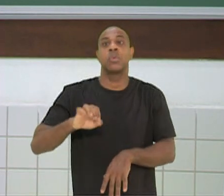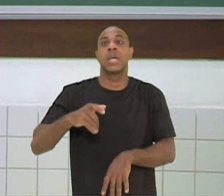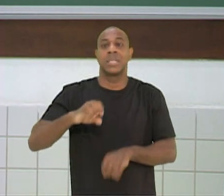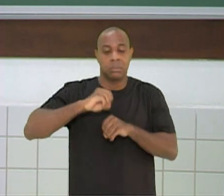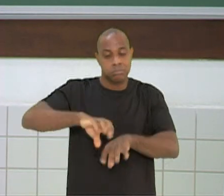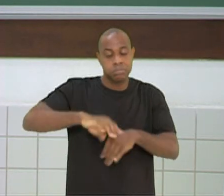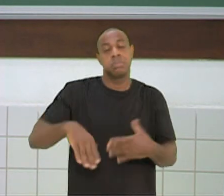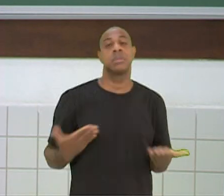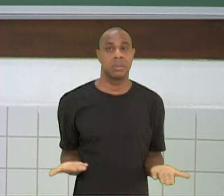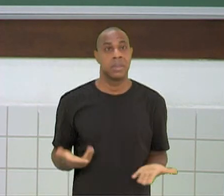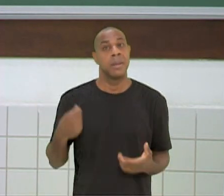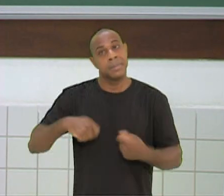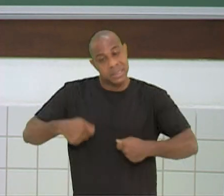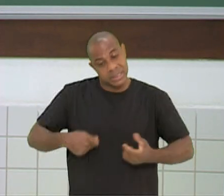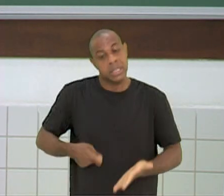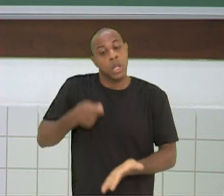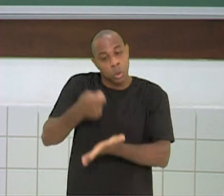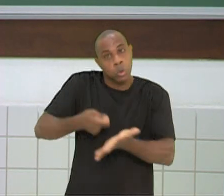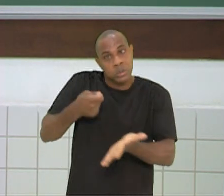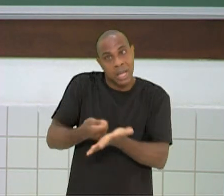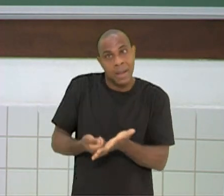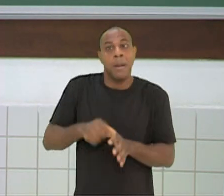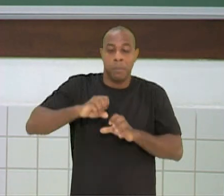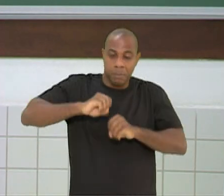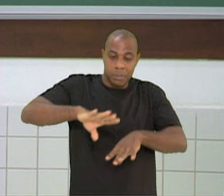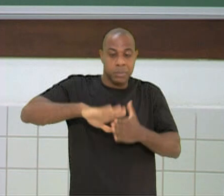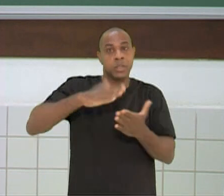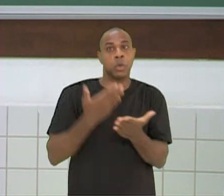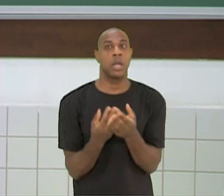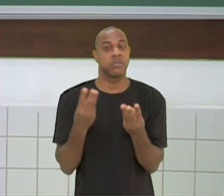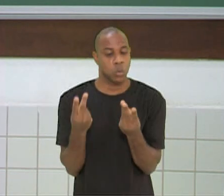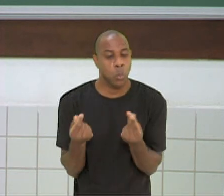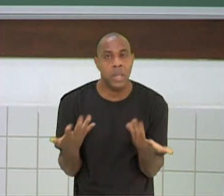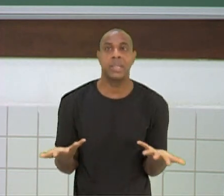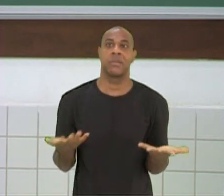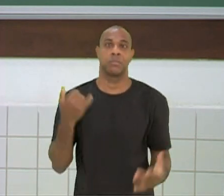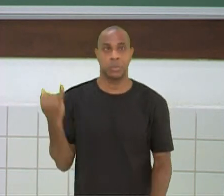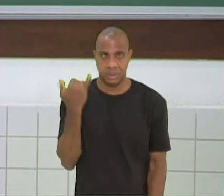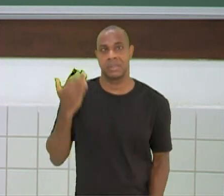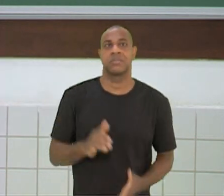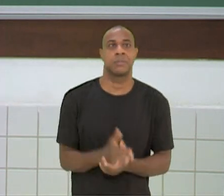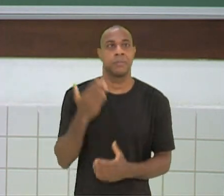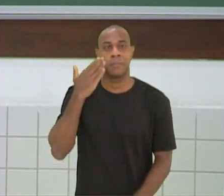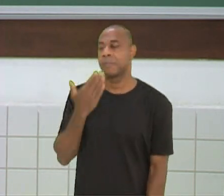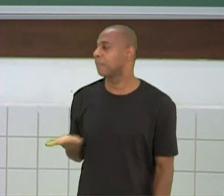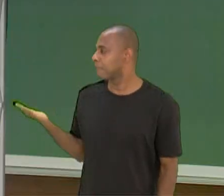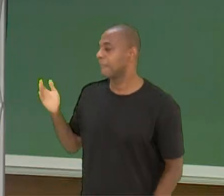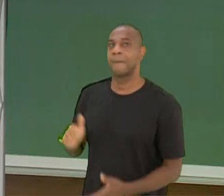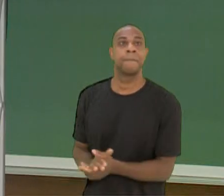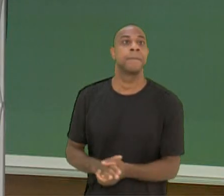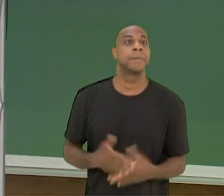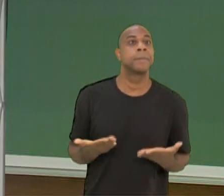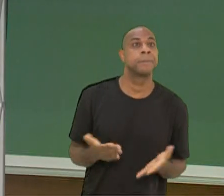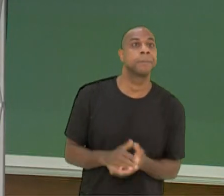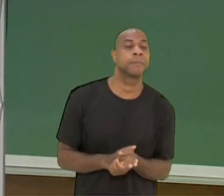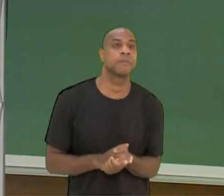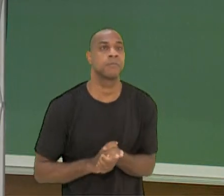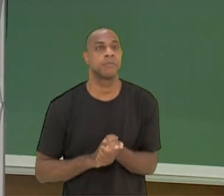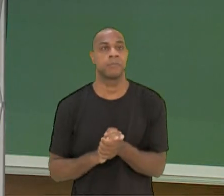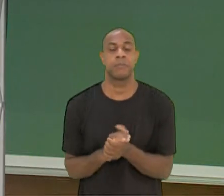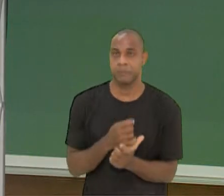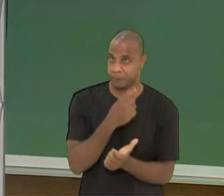de qualidade. É um tema que vale pra gente também, essa batalha da Malala. A gente falando então